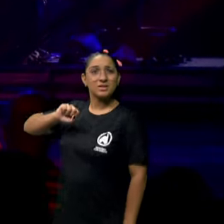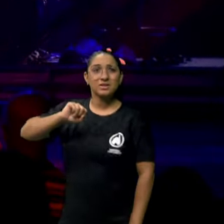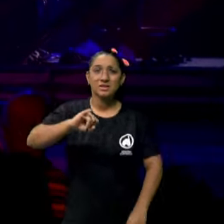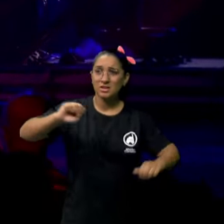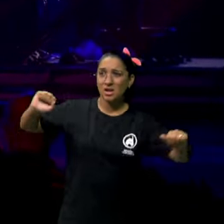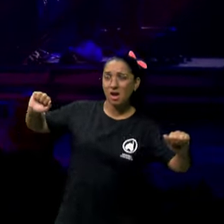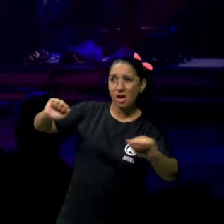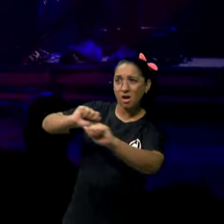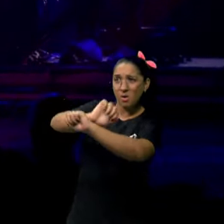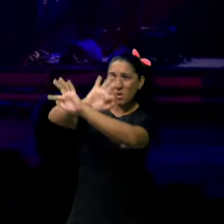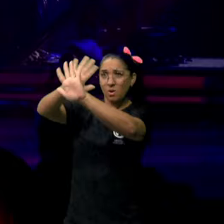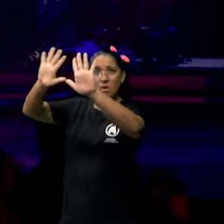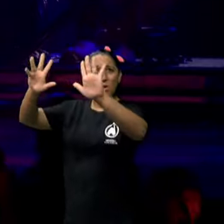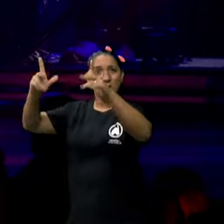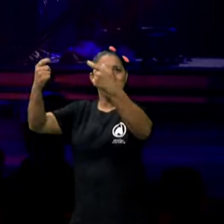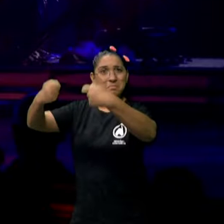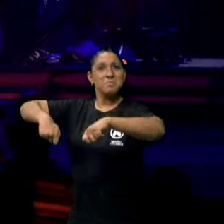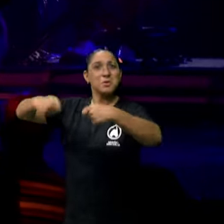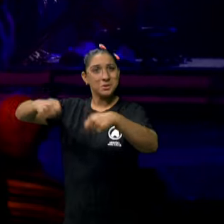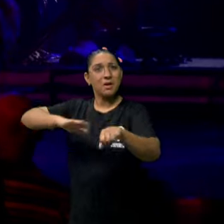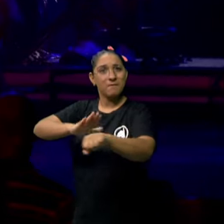dessa semana